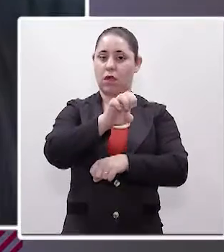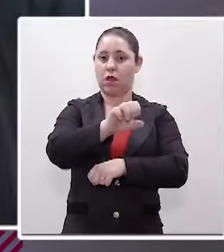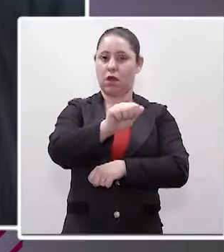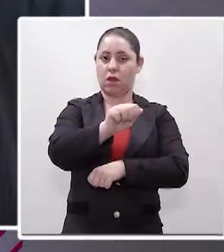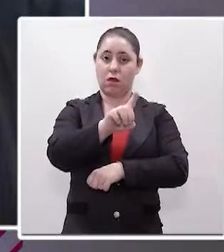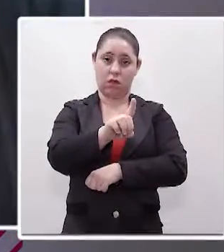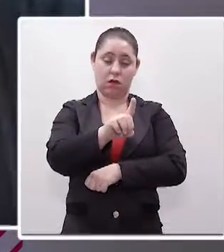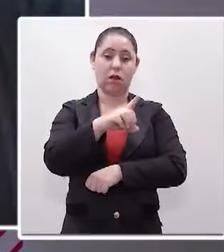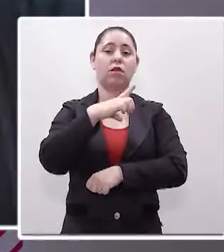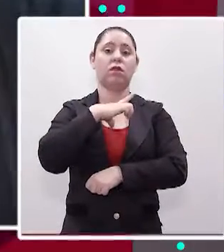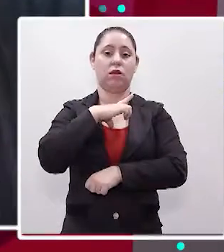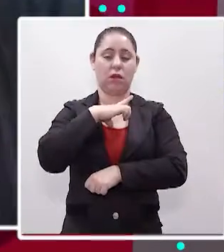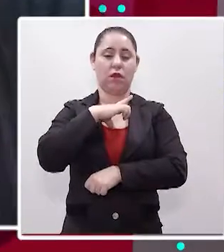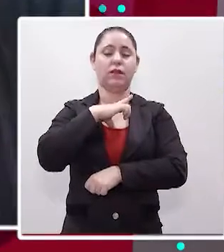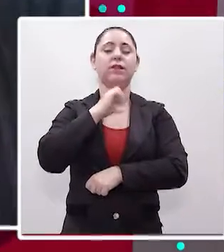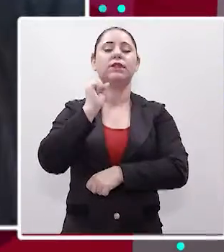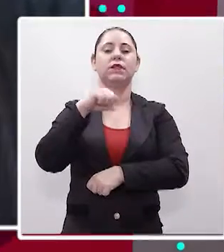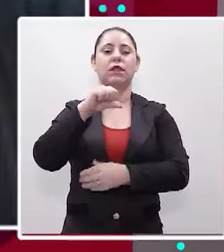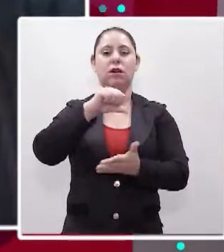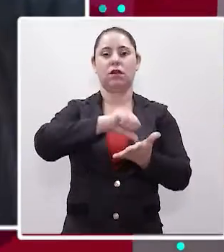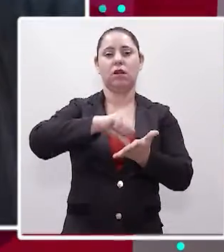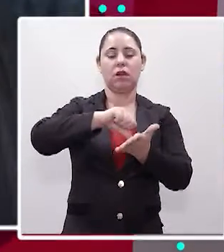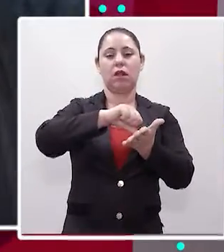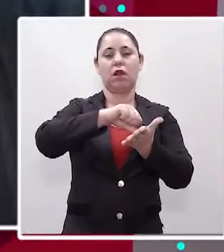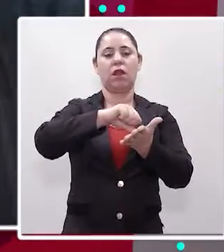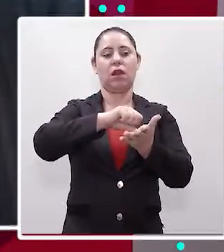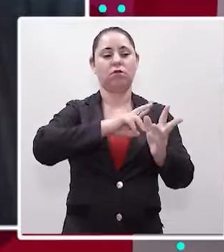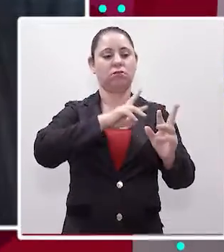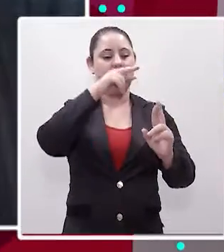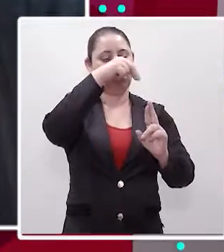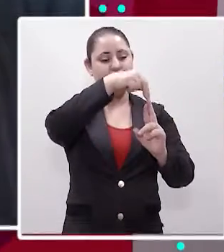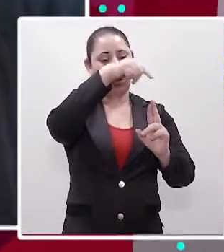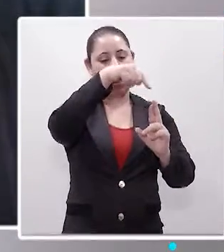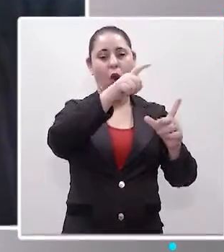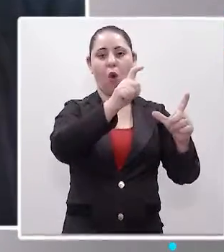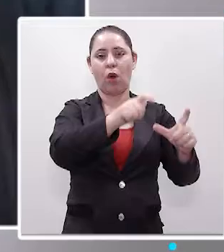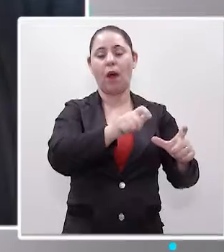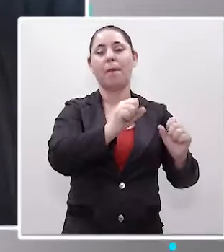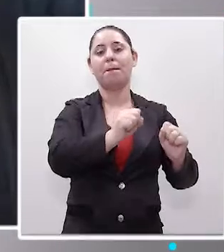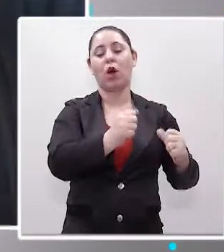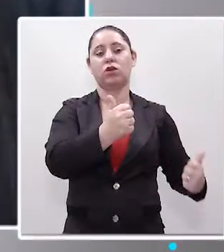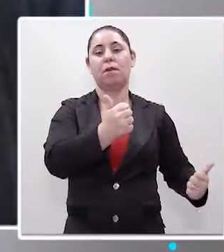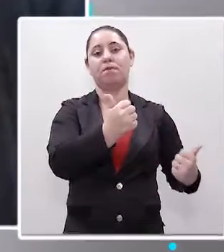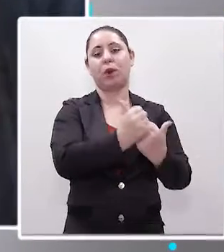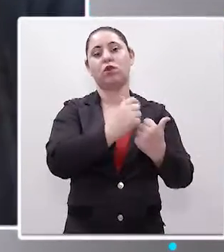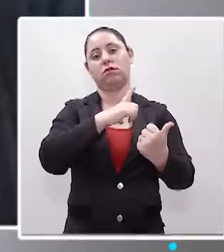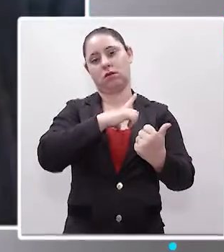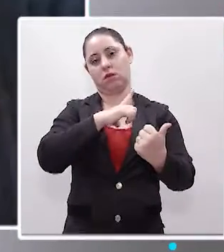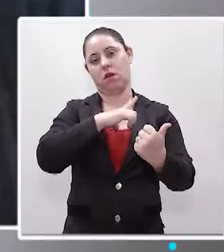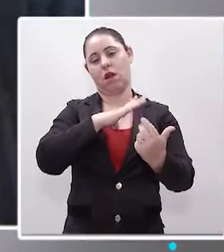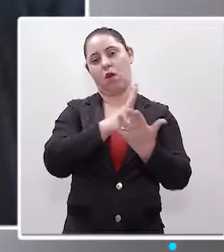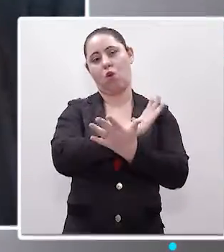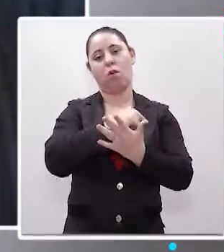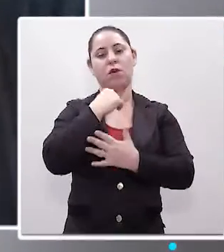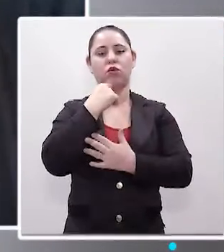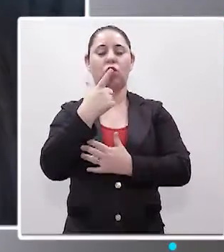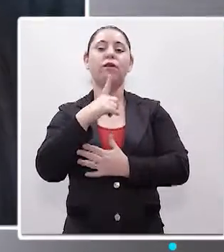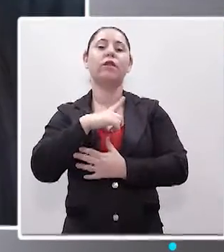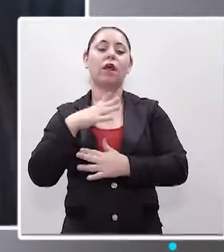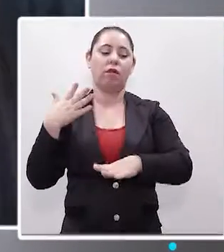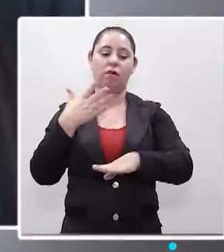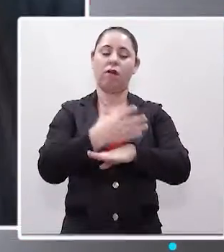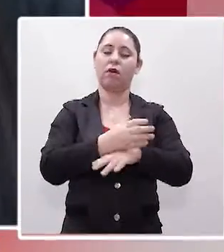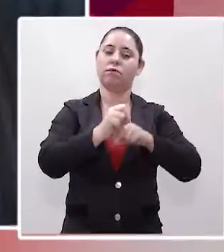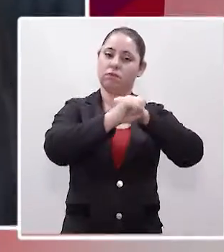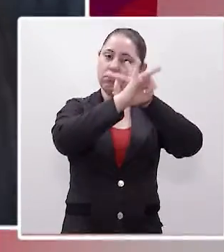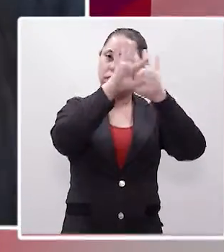os cursos EAD, eles têm sim um polo onde o aluno tem como referência aquele espaço que ele pode ter apoio para